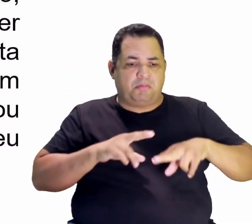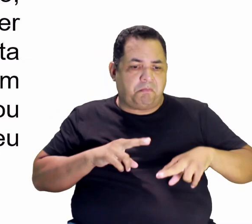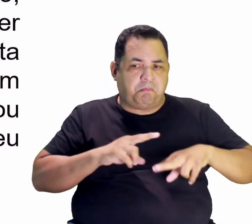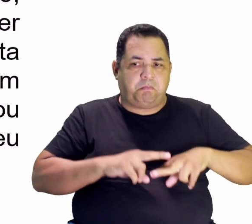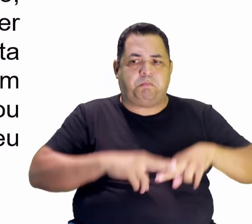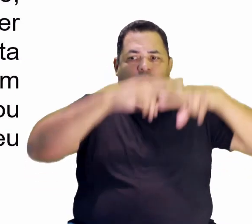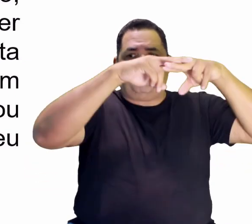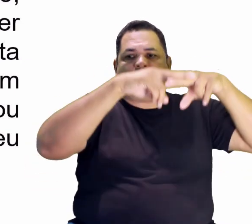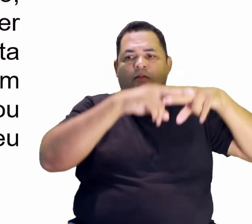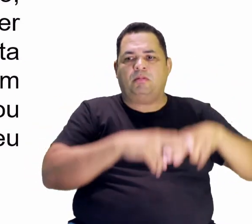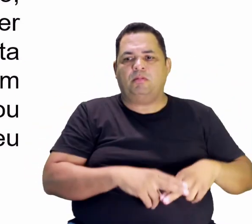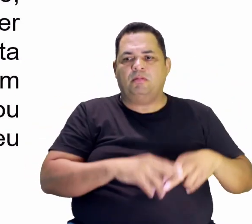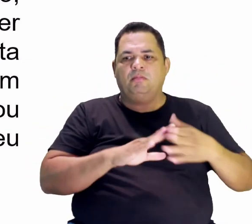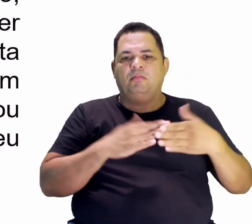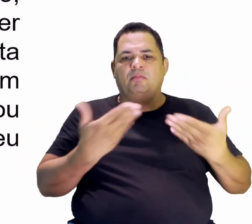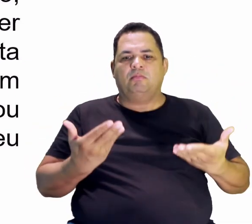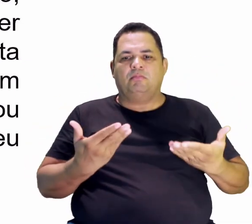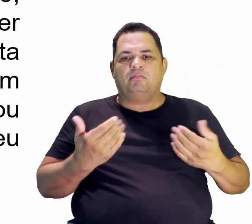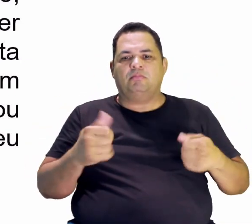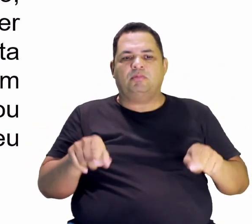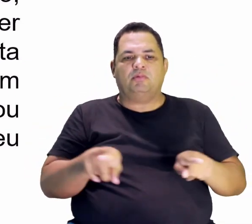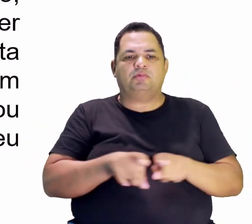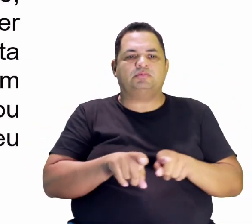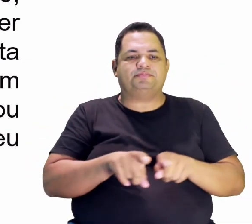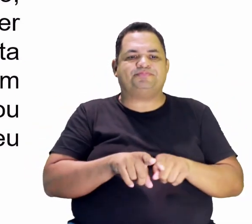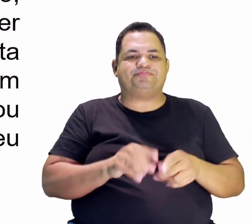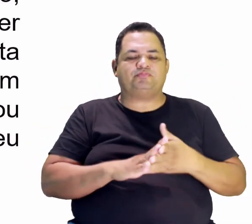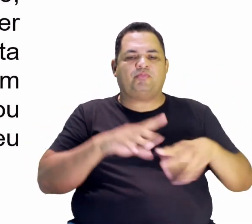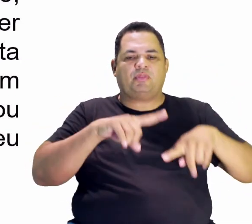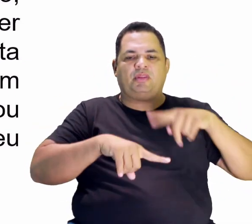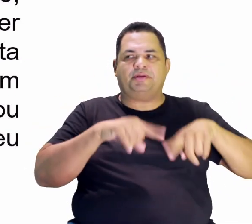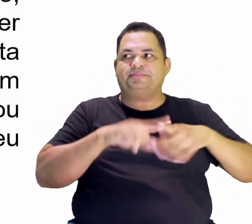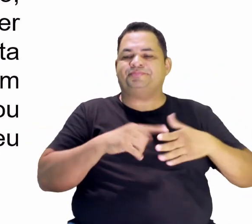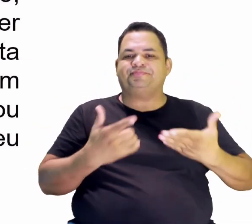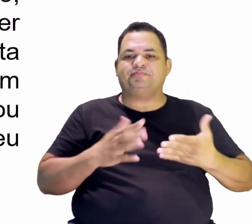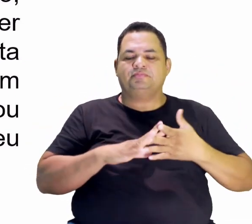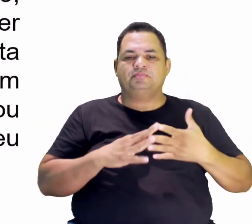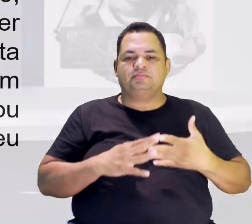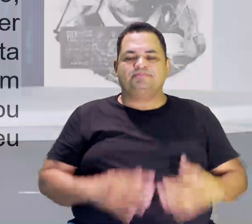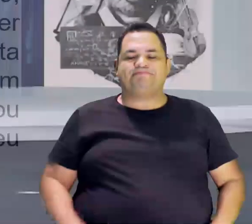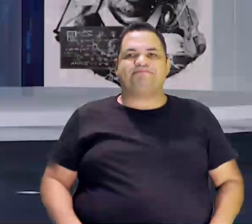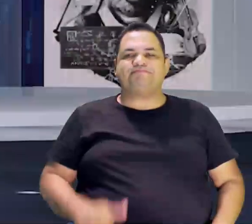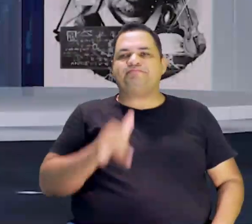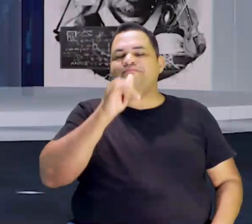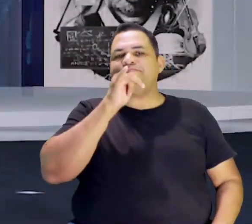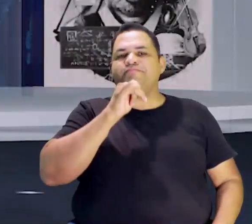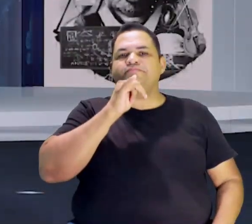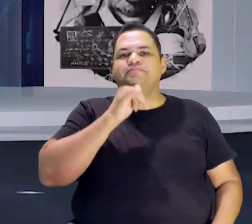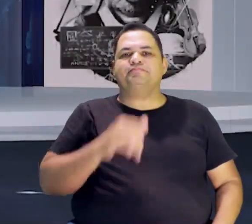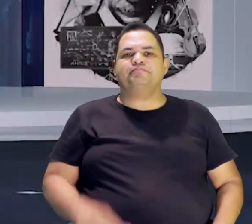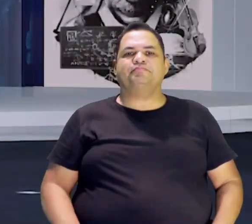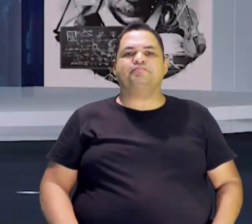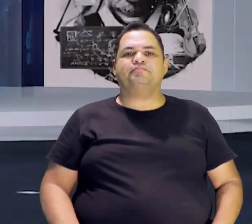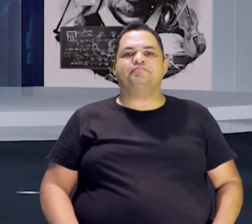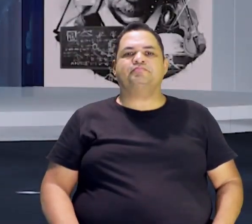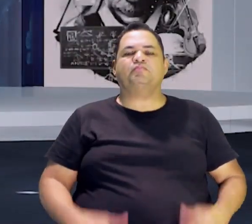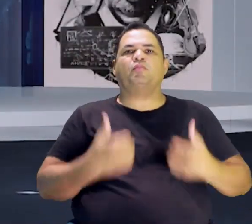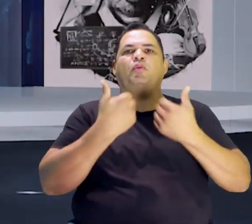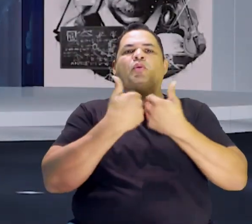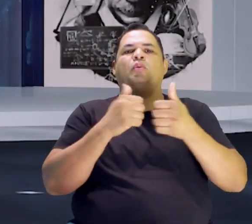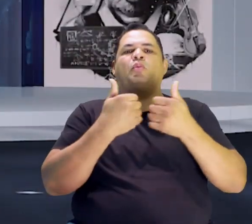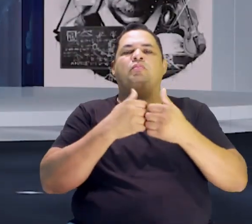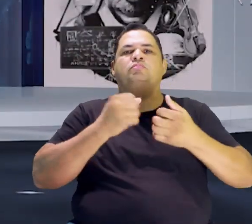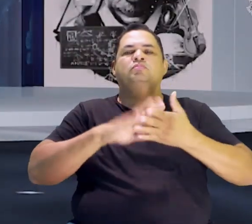ela. Então, pessoal, o corpo tende a permanecer, mas, por exemplo, o ônibus,